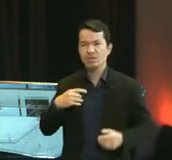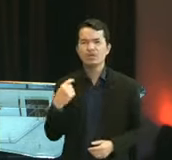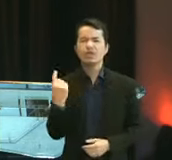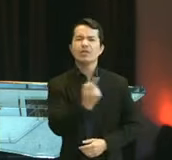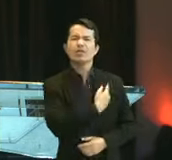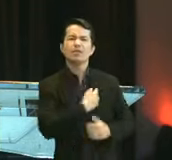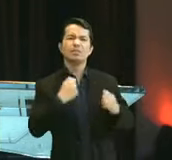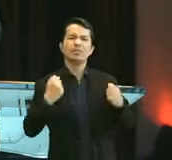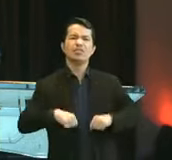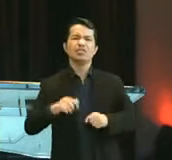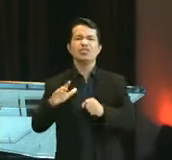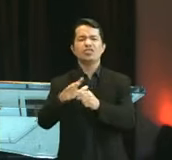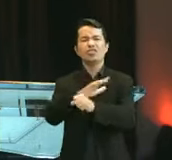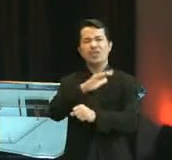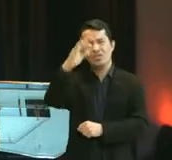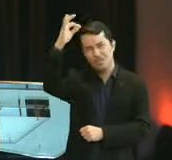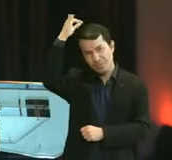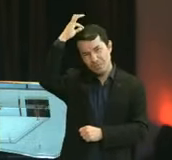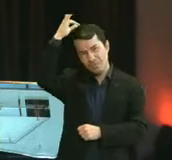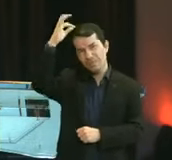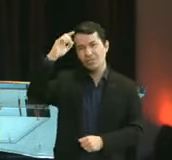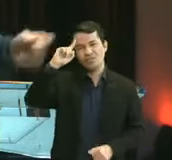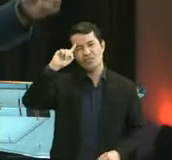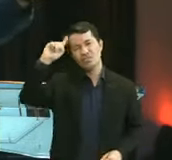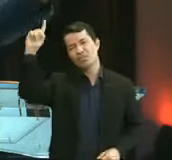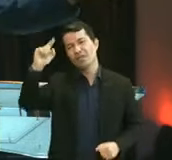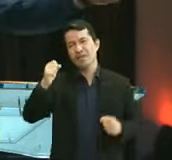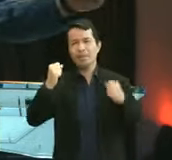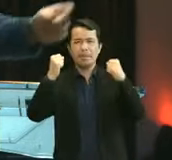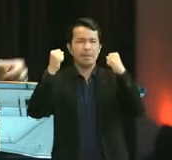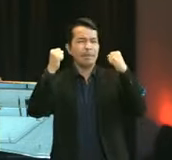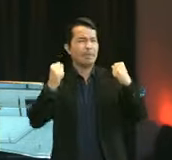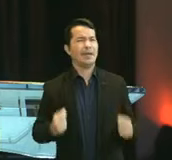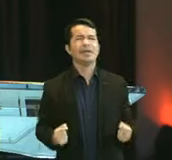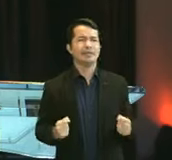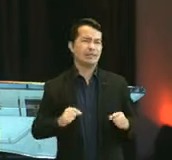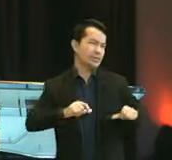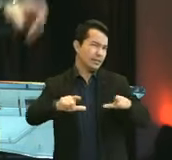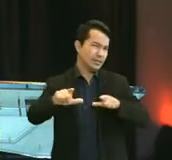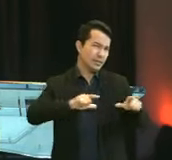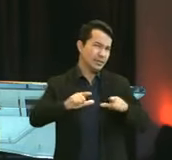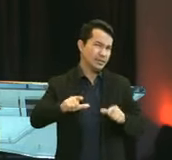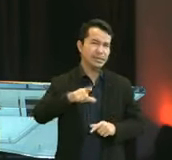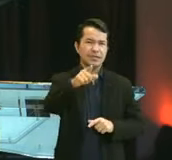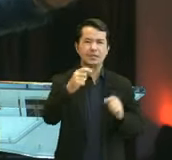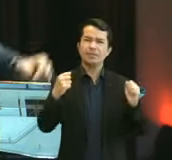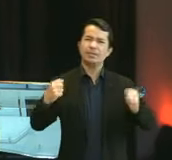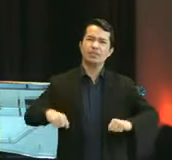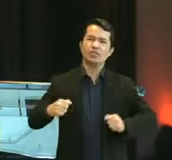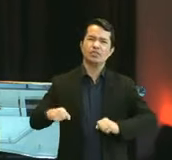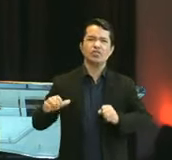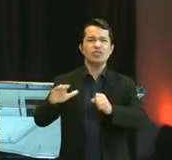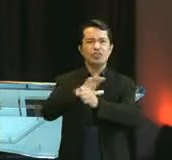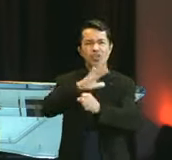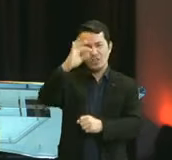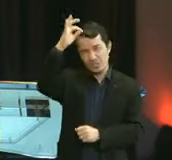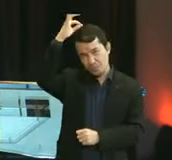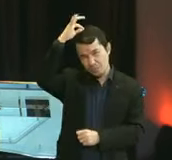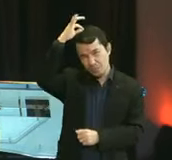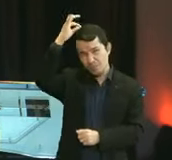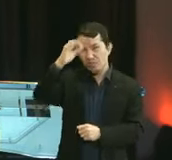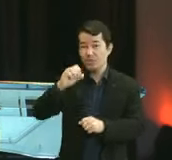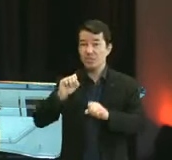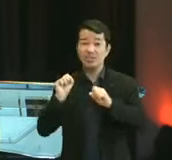trabalho. Você precisa estar cheio do Espírito Santo para ministrar na vida de alguém. Você precisa estar cheio do